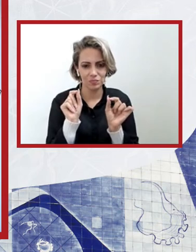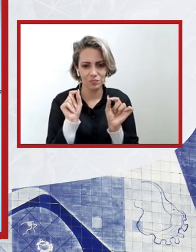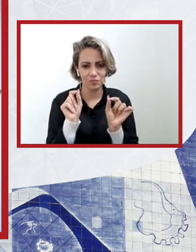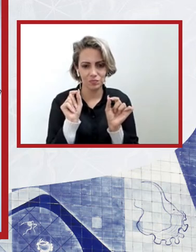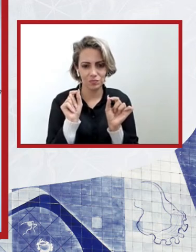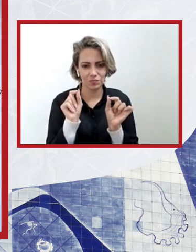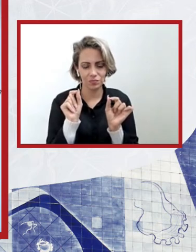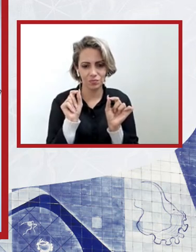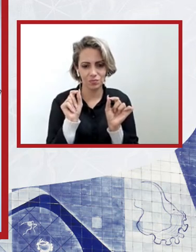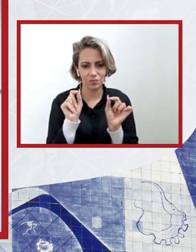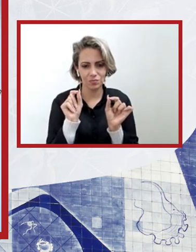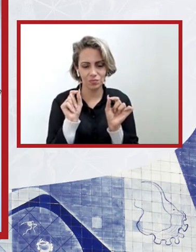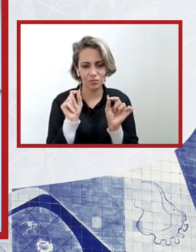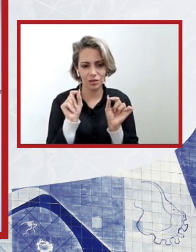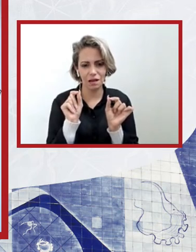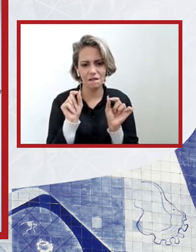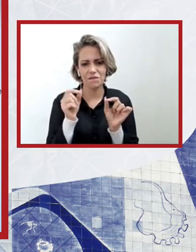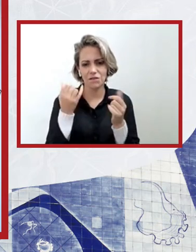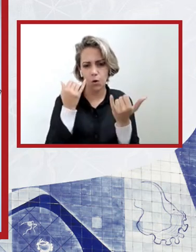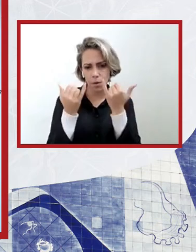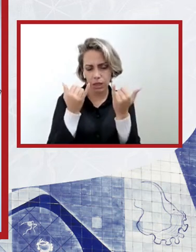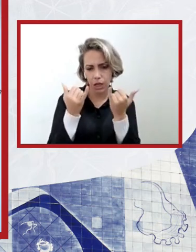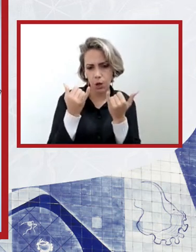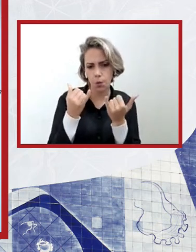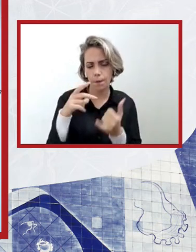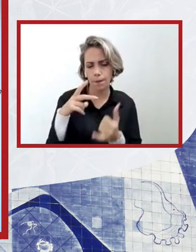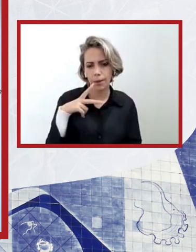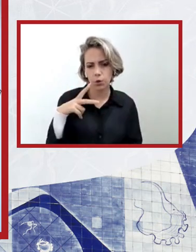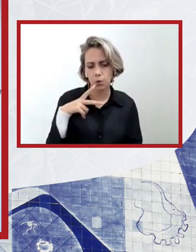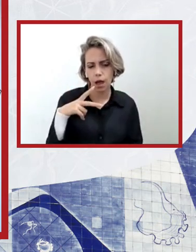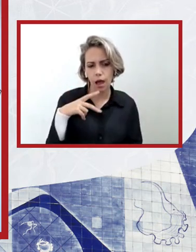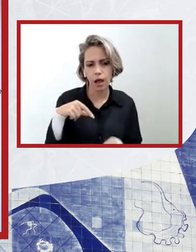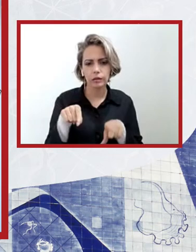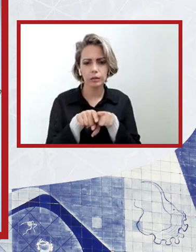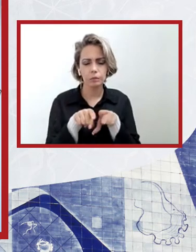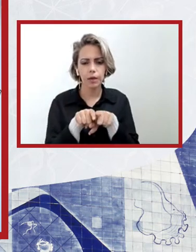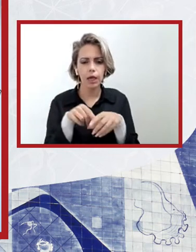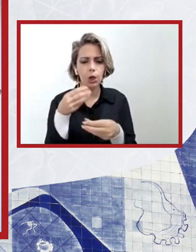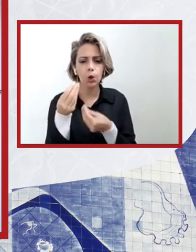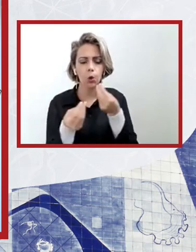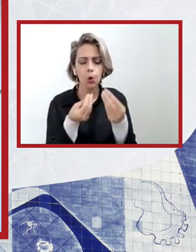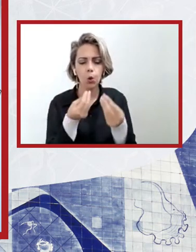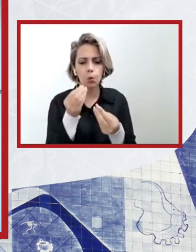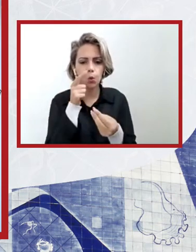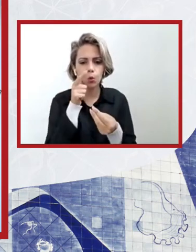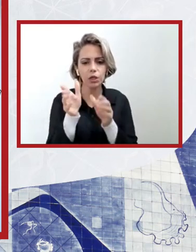né, dados pessoais, como que esses estudantes,